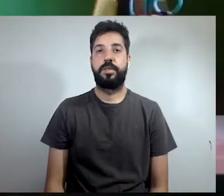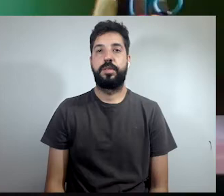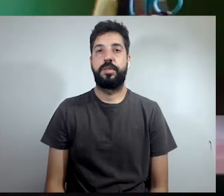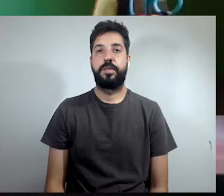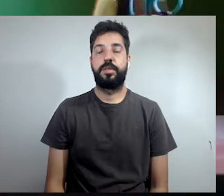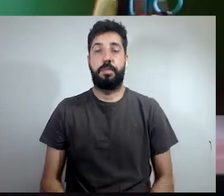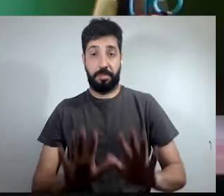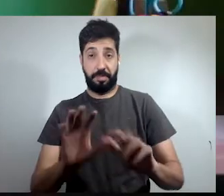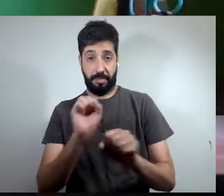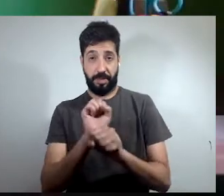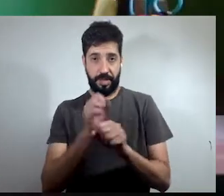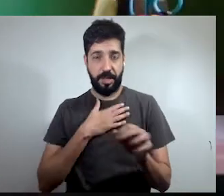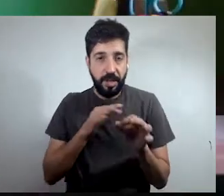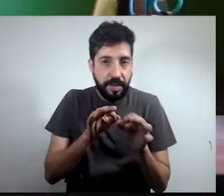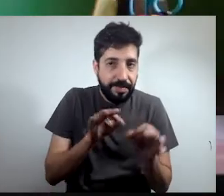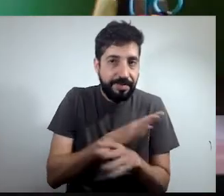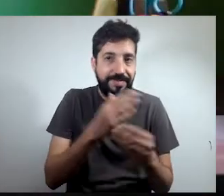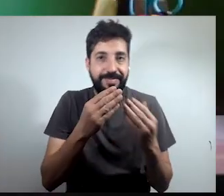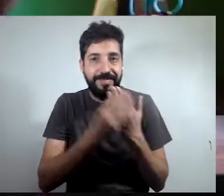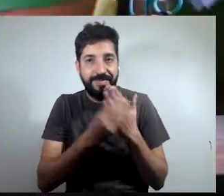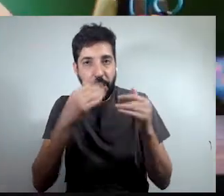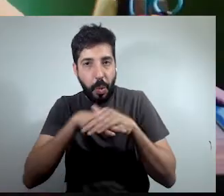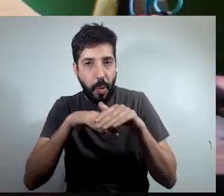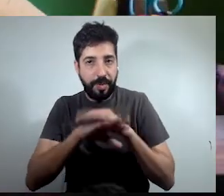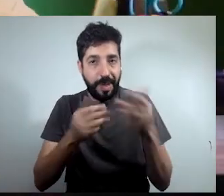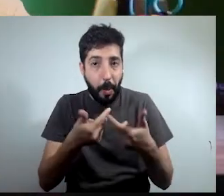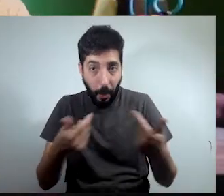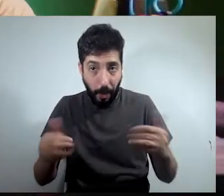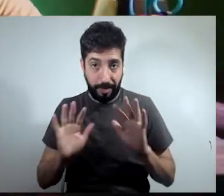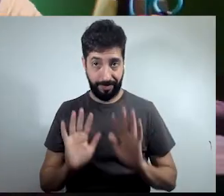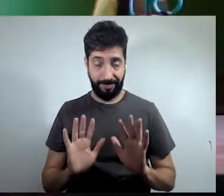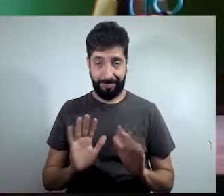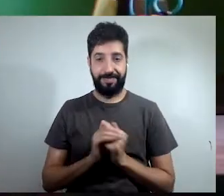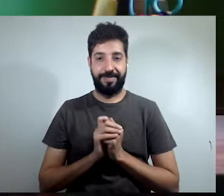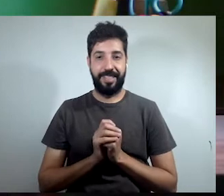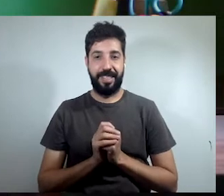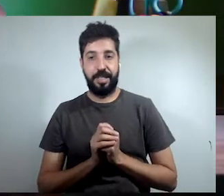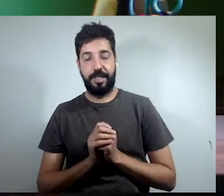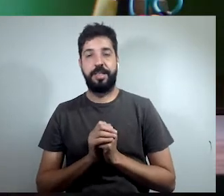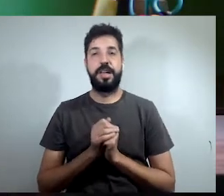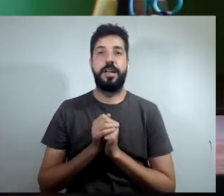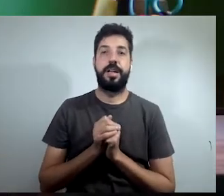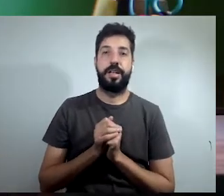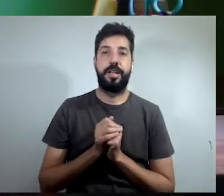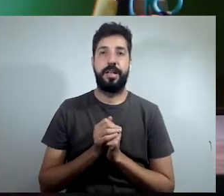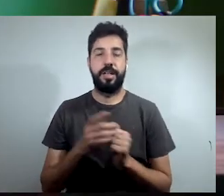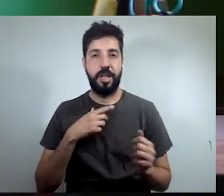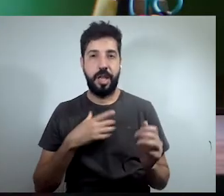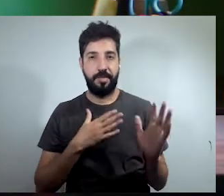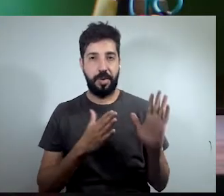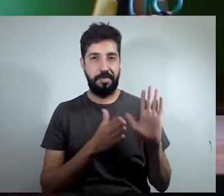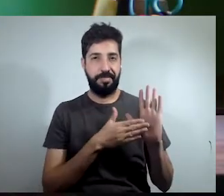Pera aí, deixa eu só organizar meus livrinhos aqui, minhas coisinhas. Tcharam, tcharam. Tem aqui o meu